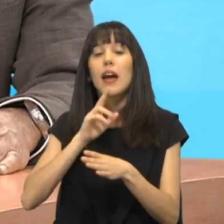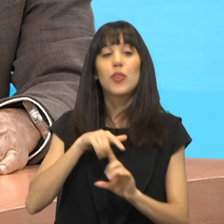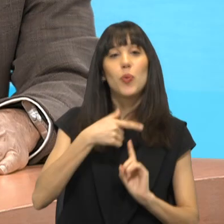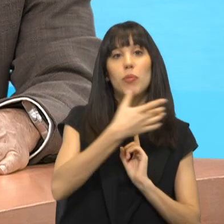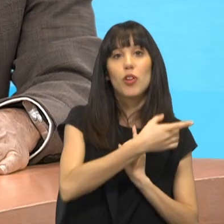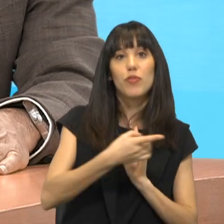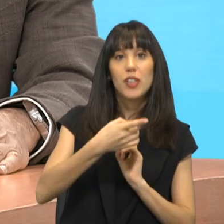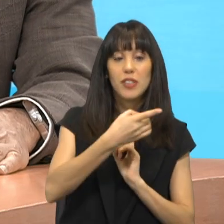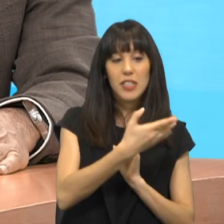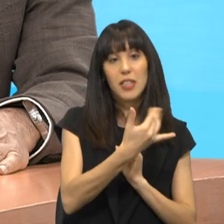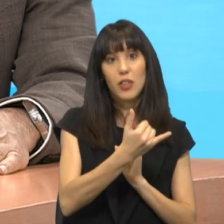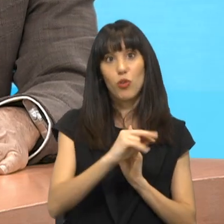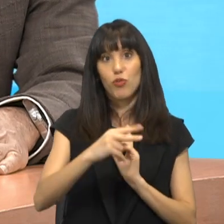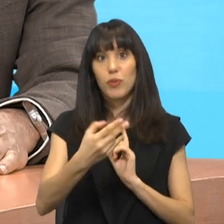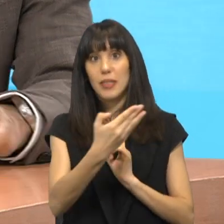73.